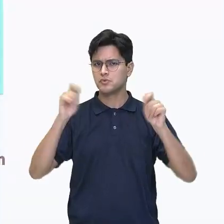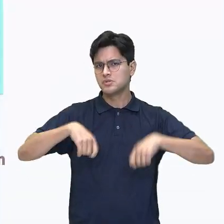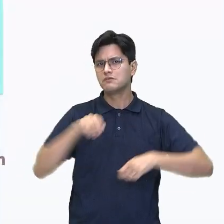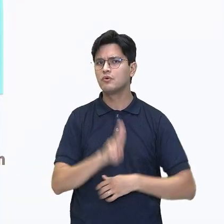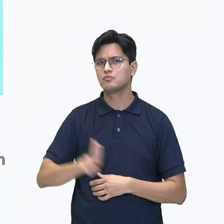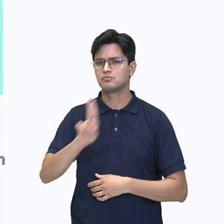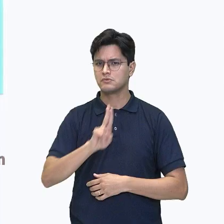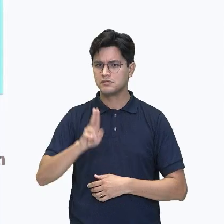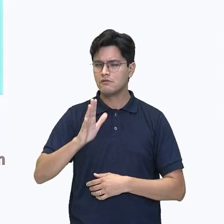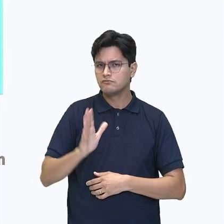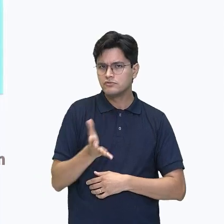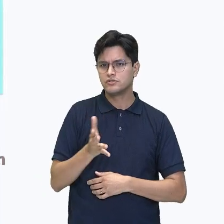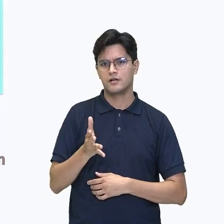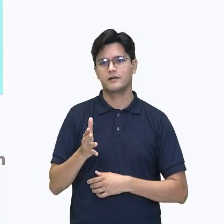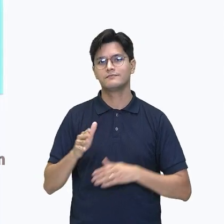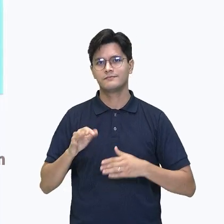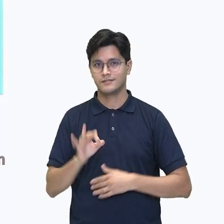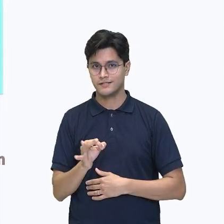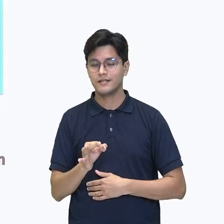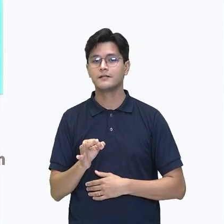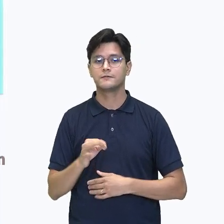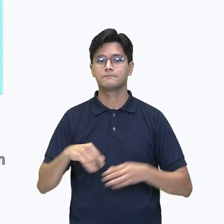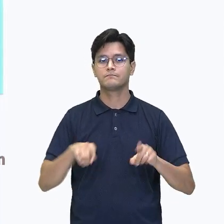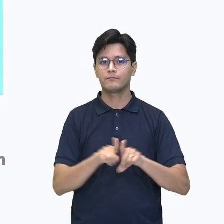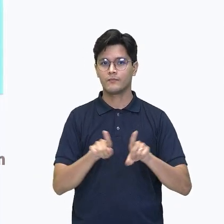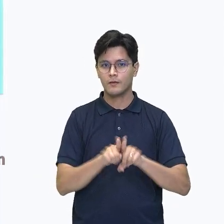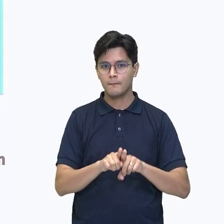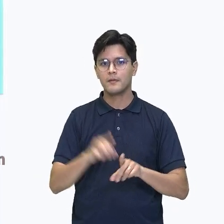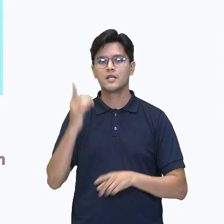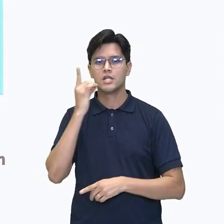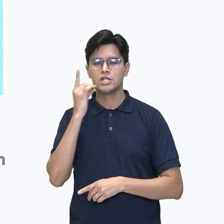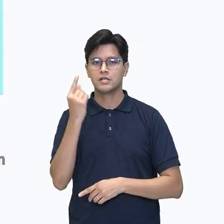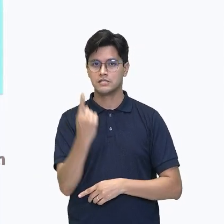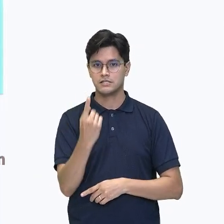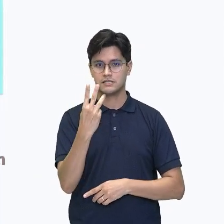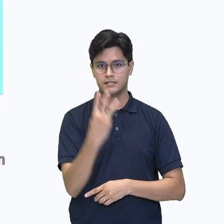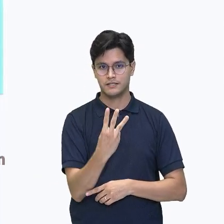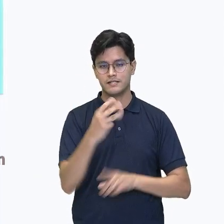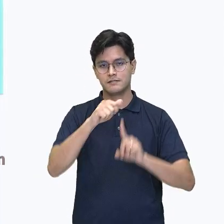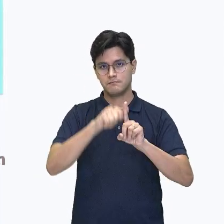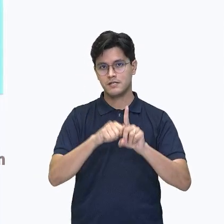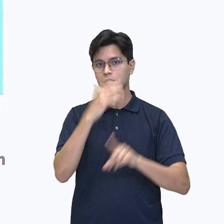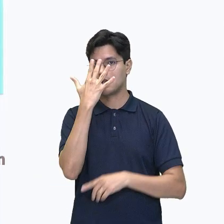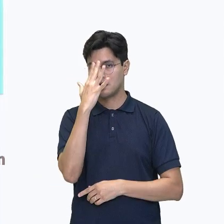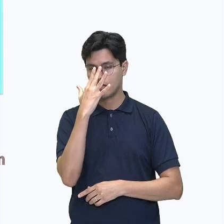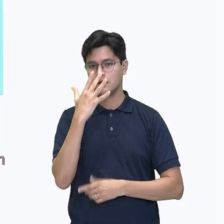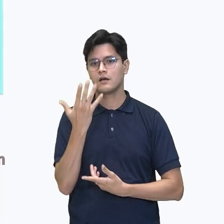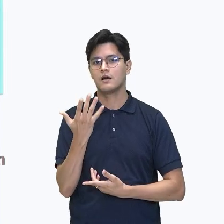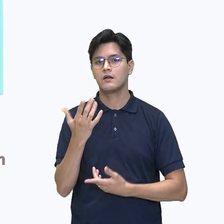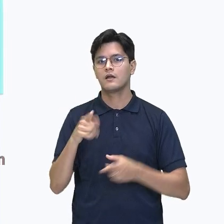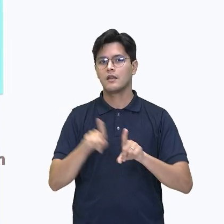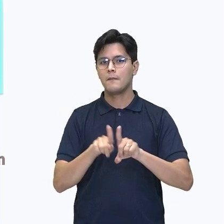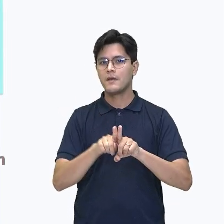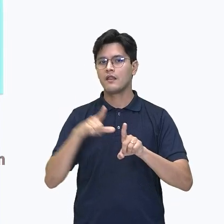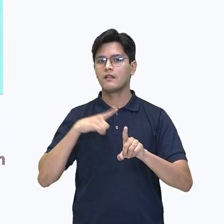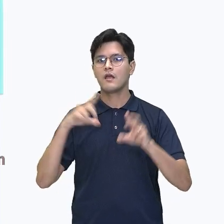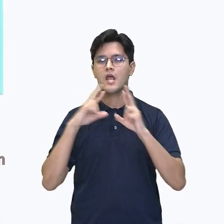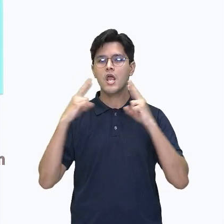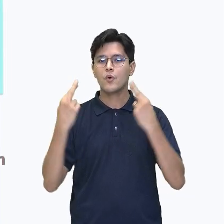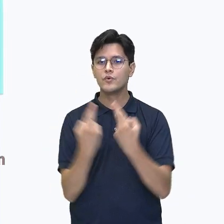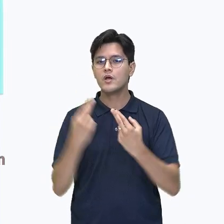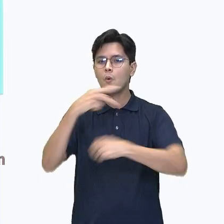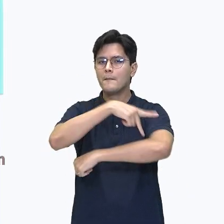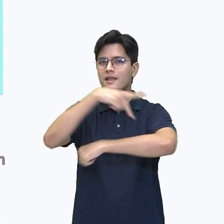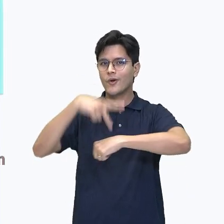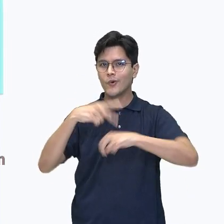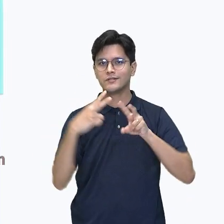também tem lá no dia 13/2 a reunião pedagógica com pais e responsáveis sem transmissão. Então, a gente está fazendo aqui